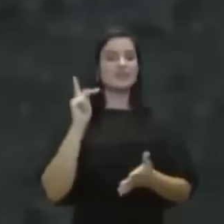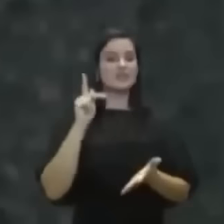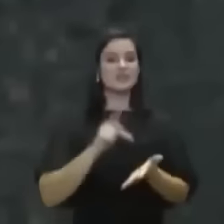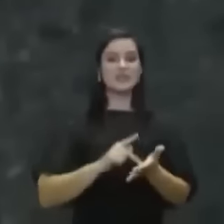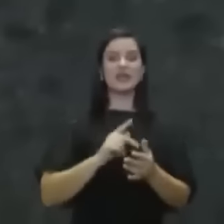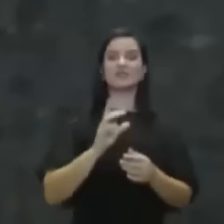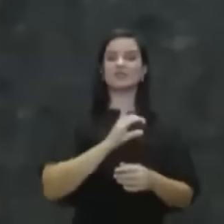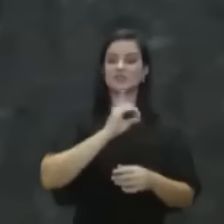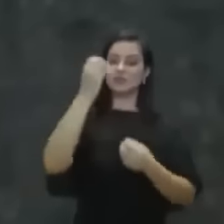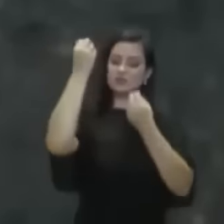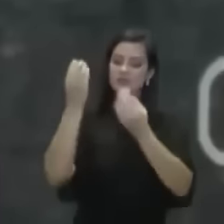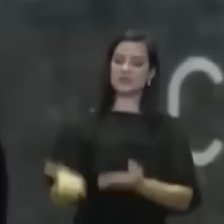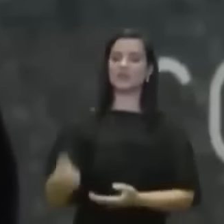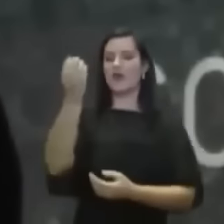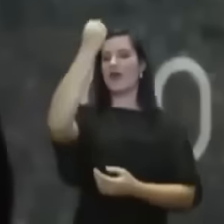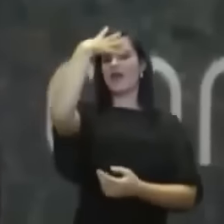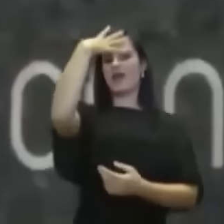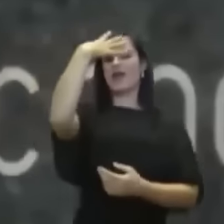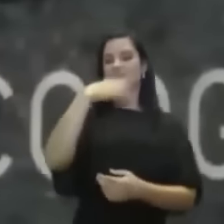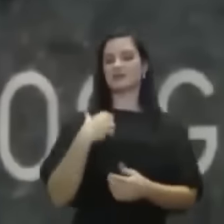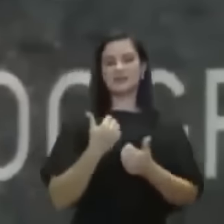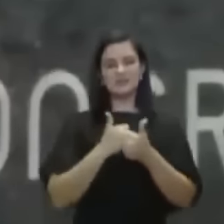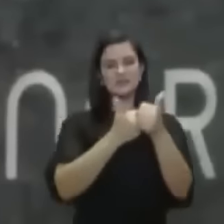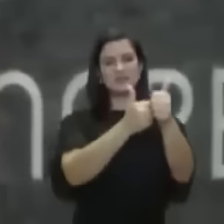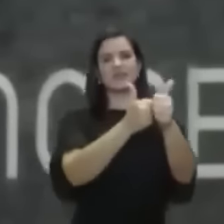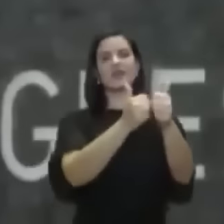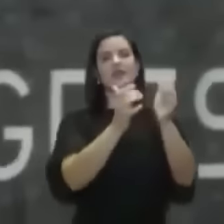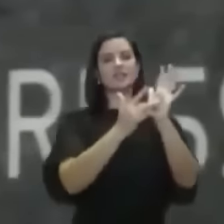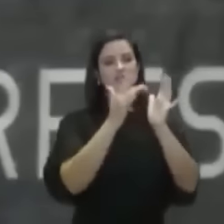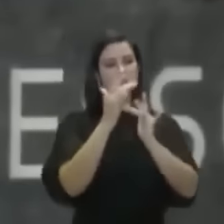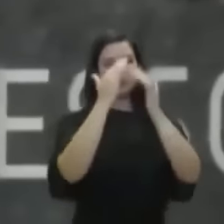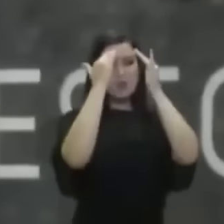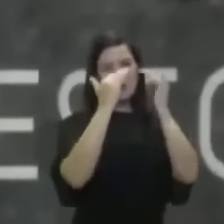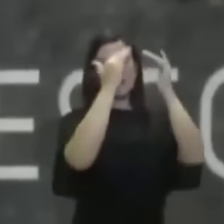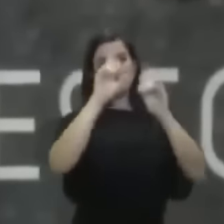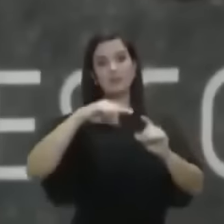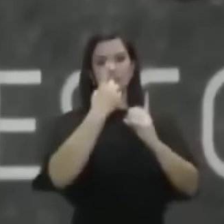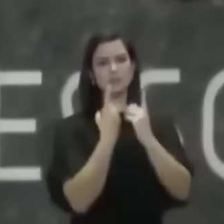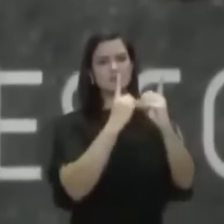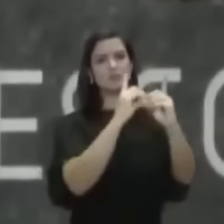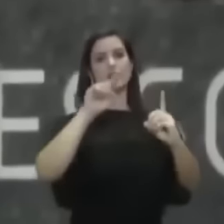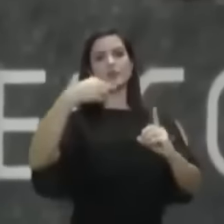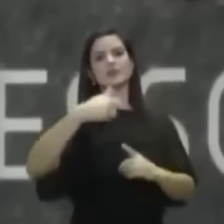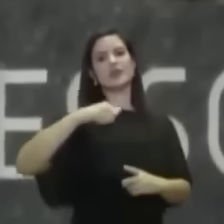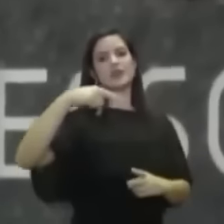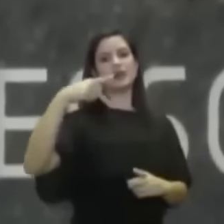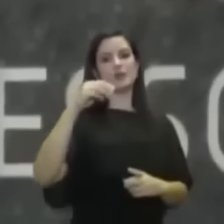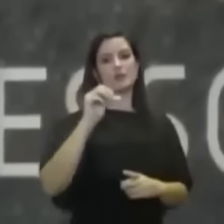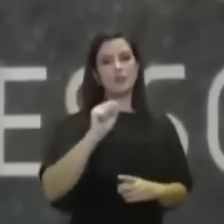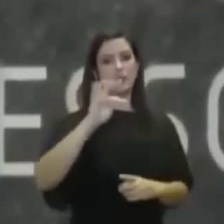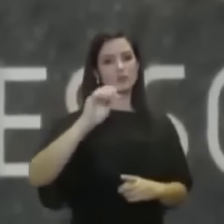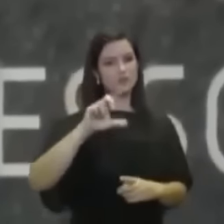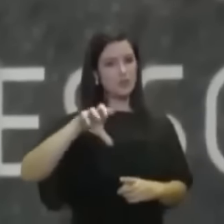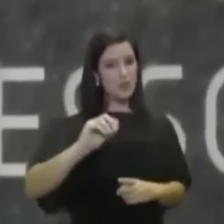graça de Deus e tornou-se um seguidor de Cristo, mais tarde um discípulo de Cristo e em seguida um apóstolo de Cristo, e ele acompanha